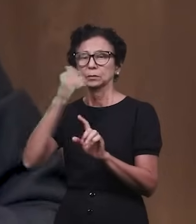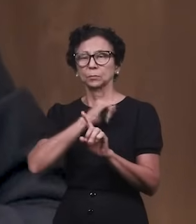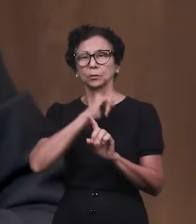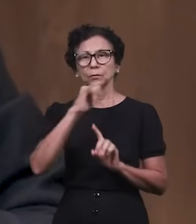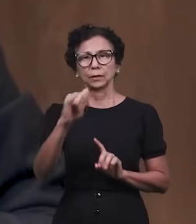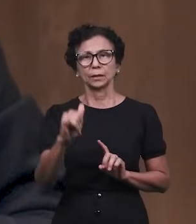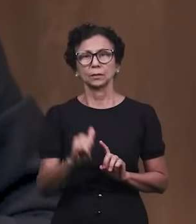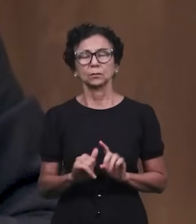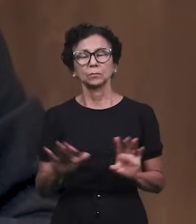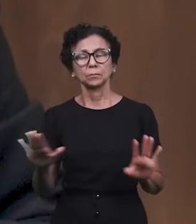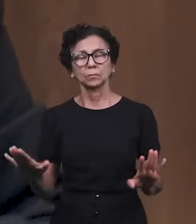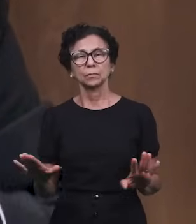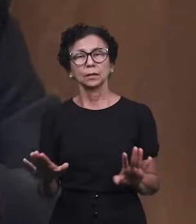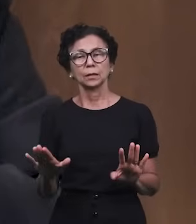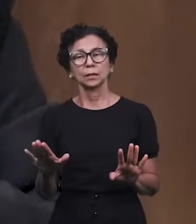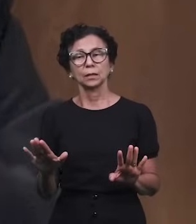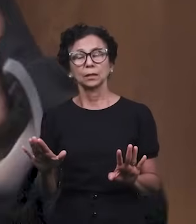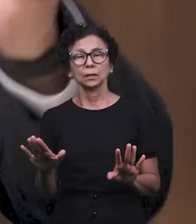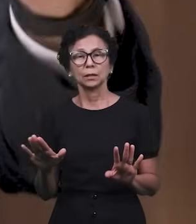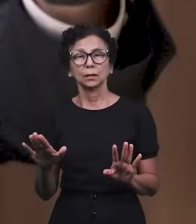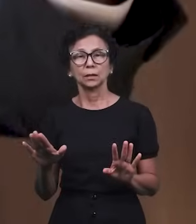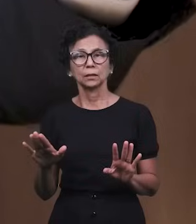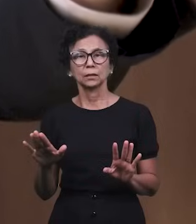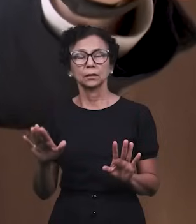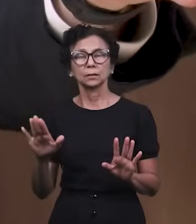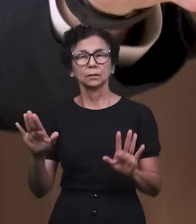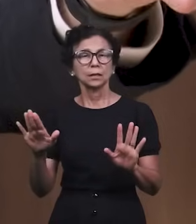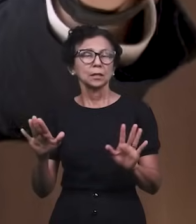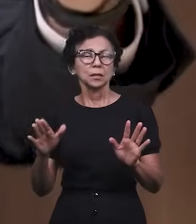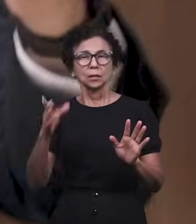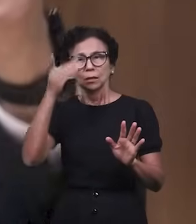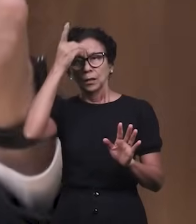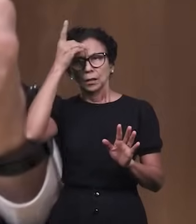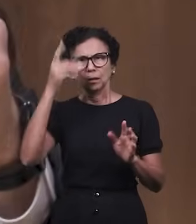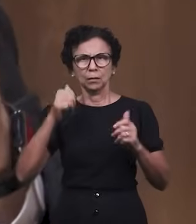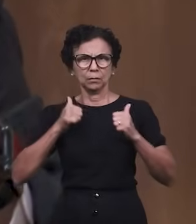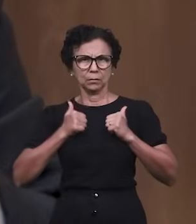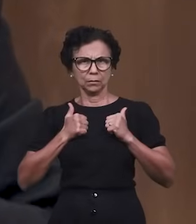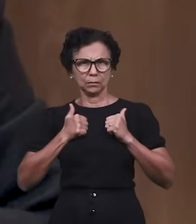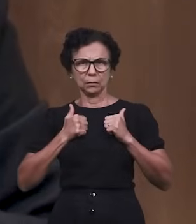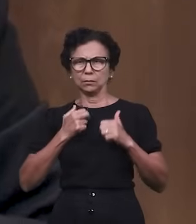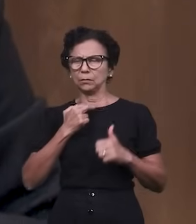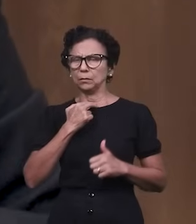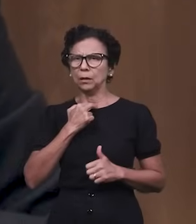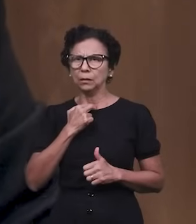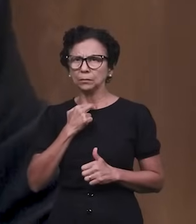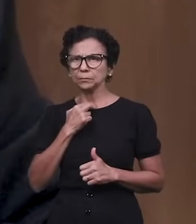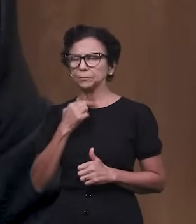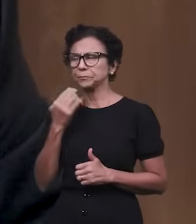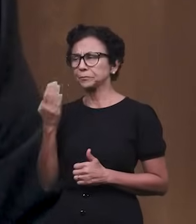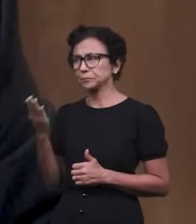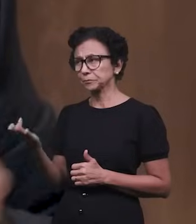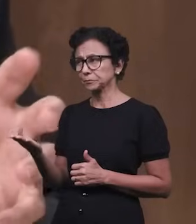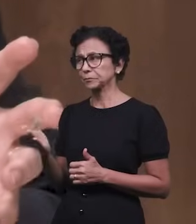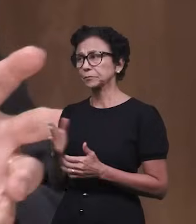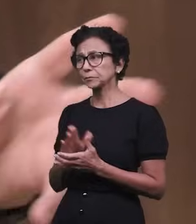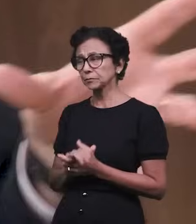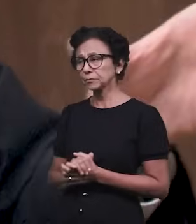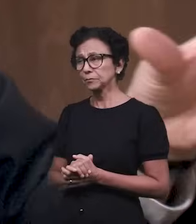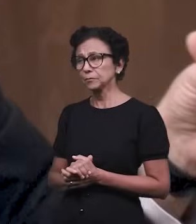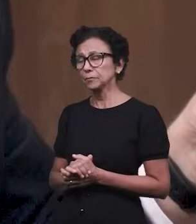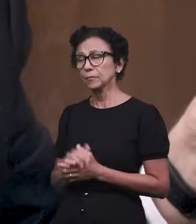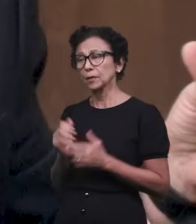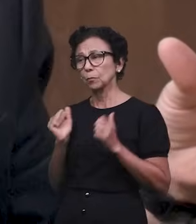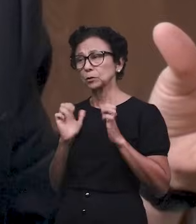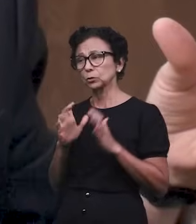pode ficar acomodada. E, obviamente, você contou de uma experiência de uma atitude sua como pastor, isso tem